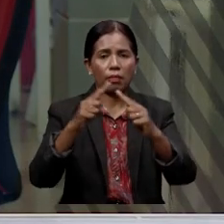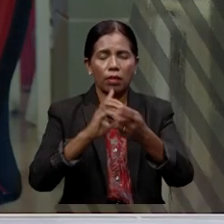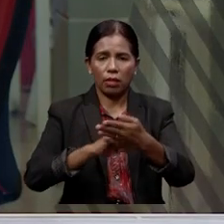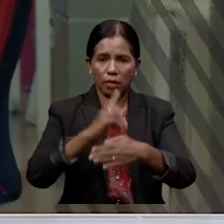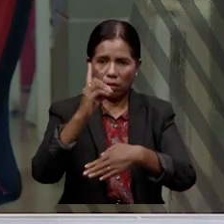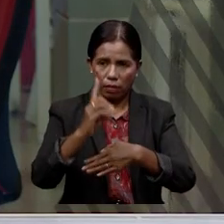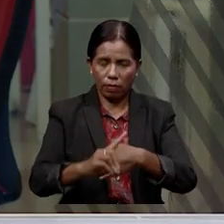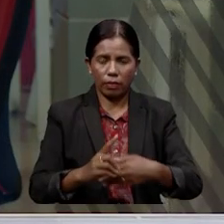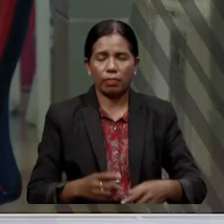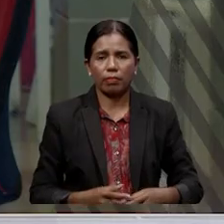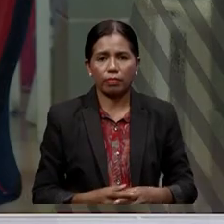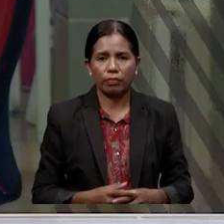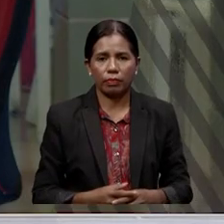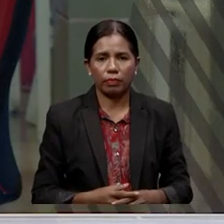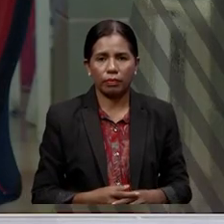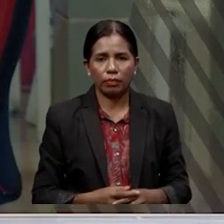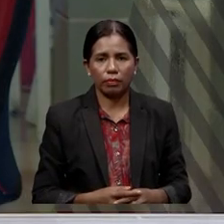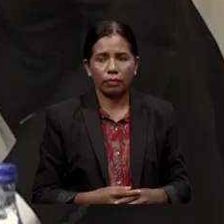desenvolvimento.